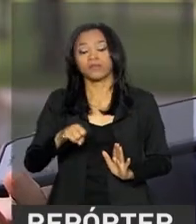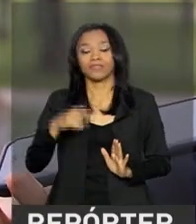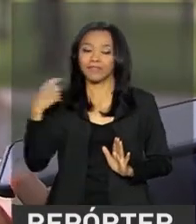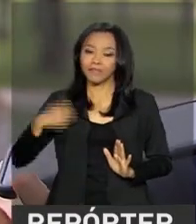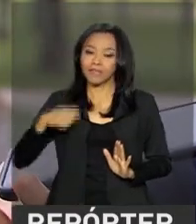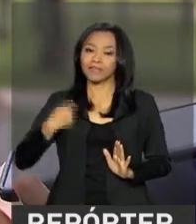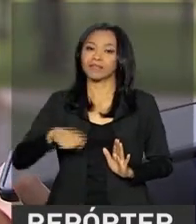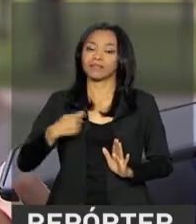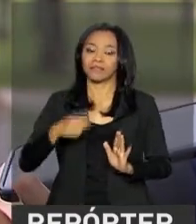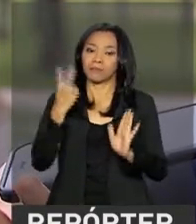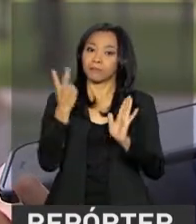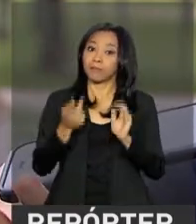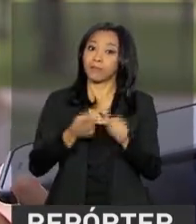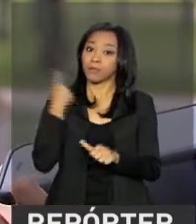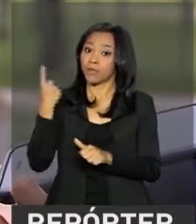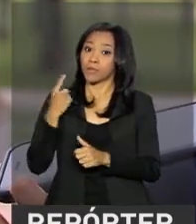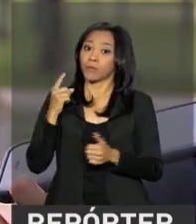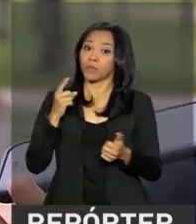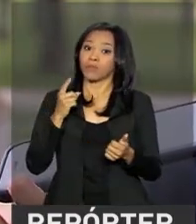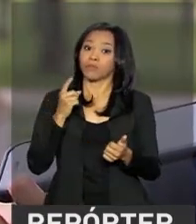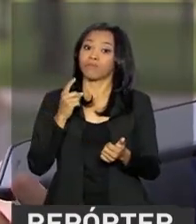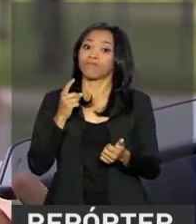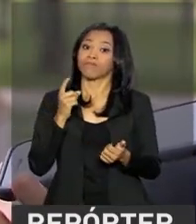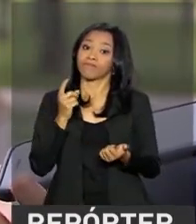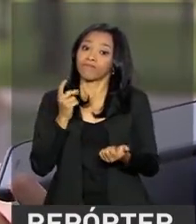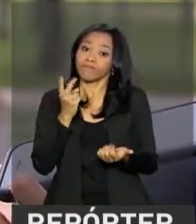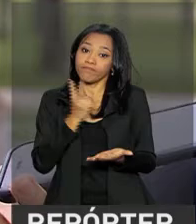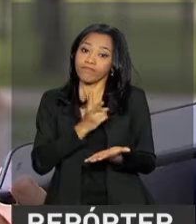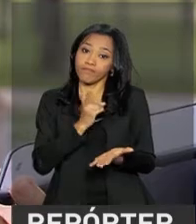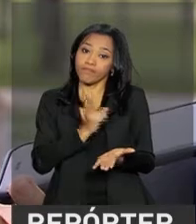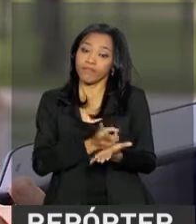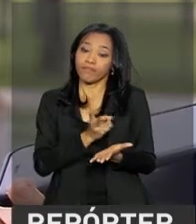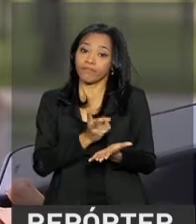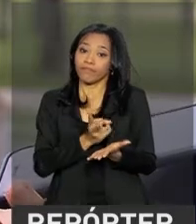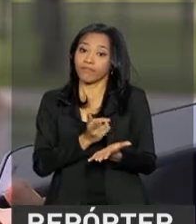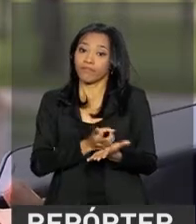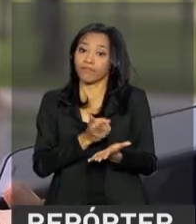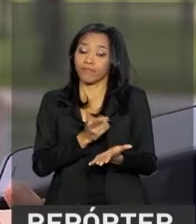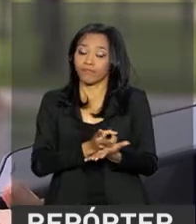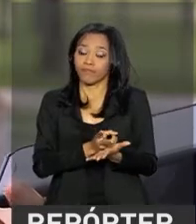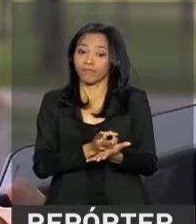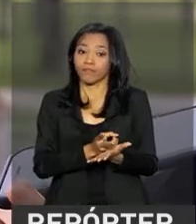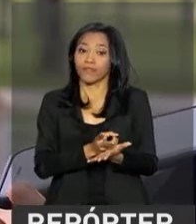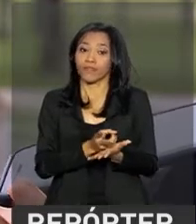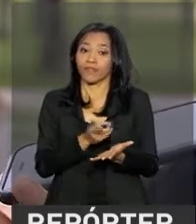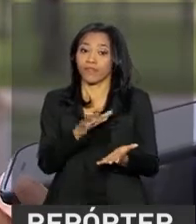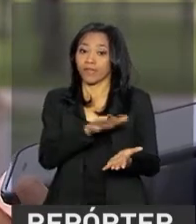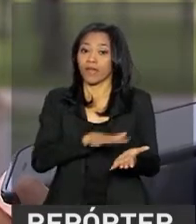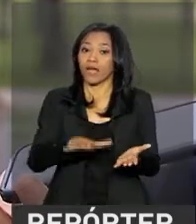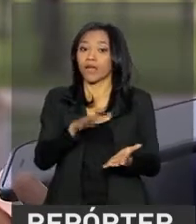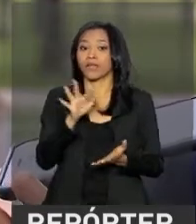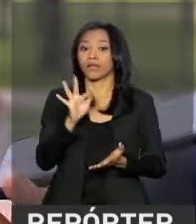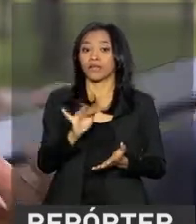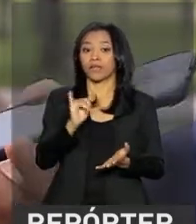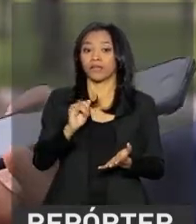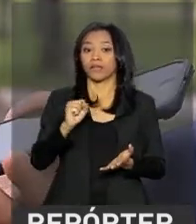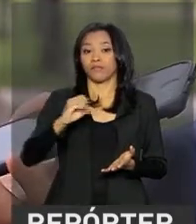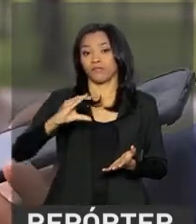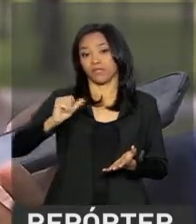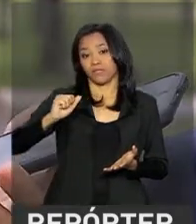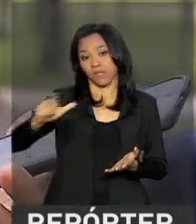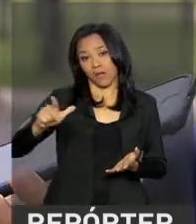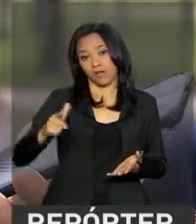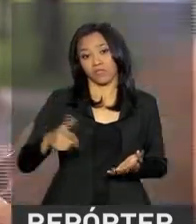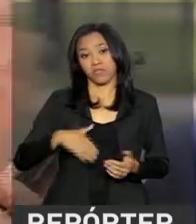que tem que preservar primeiro a equidade tem que preservar o impacto é fiscal da reforma se